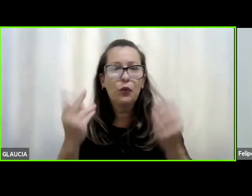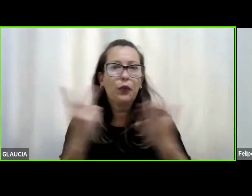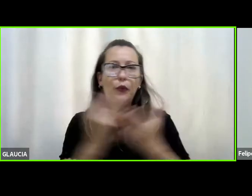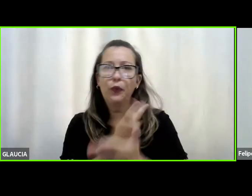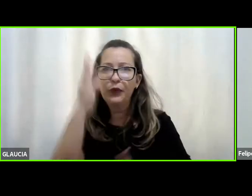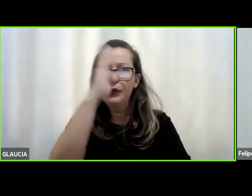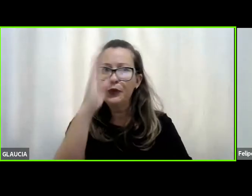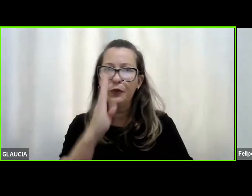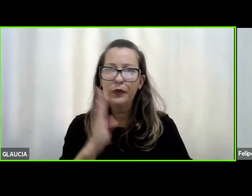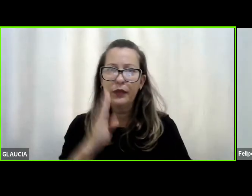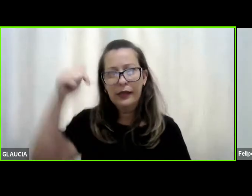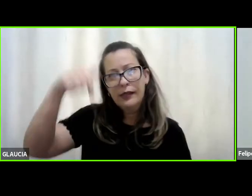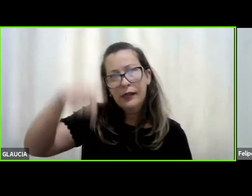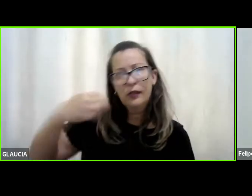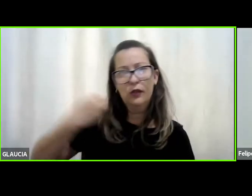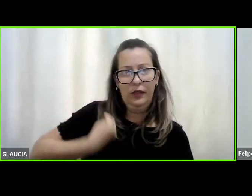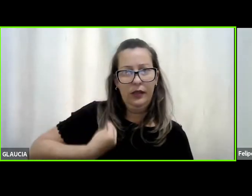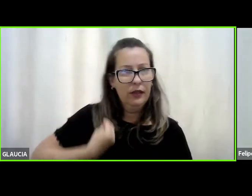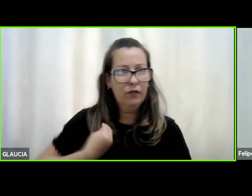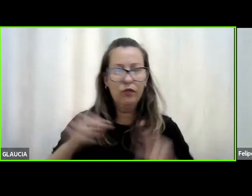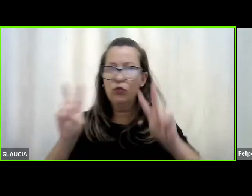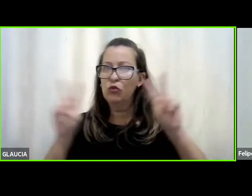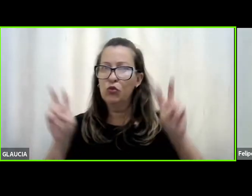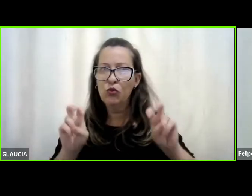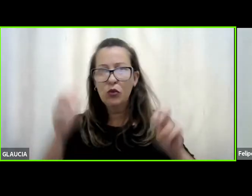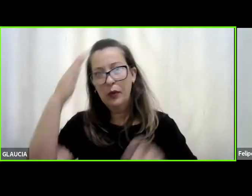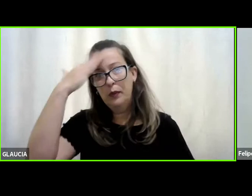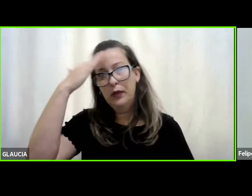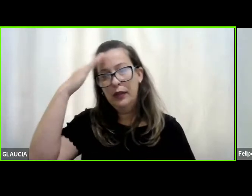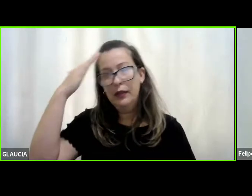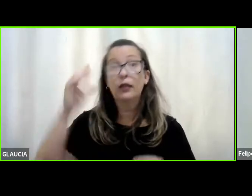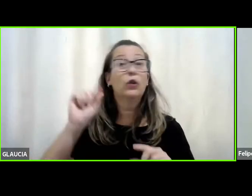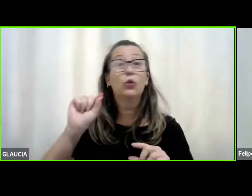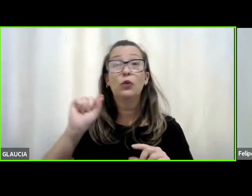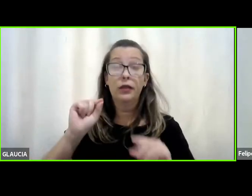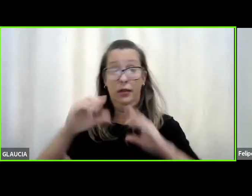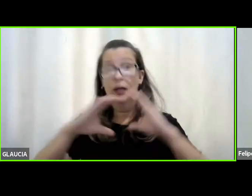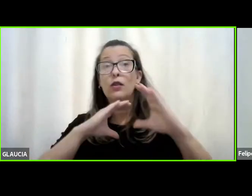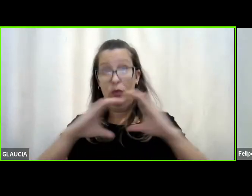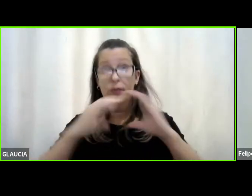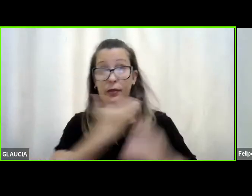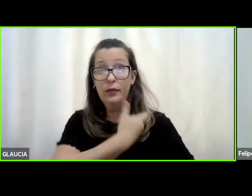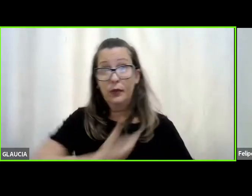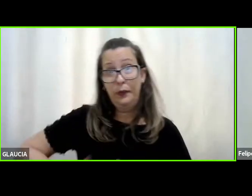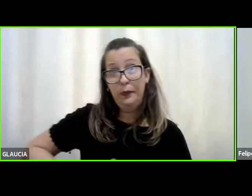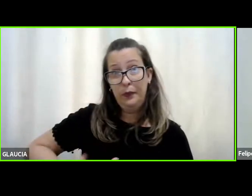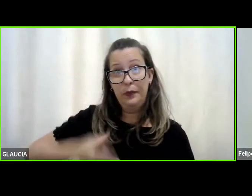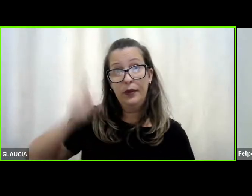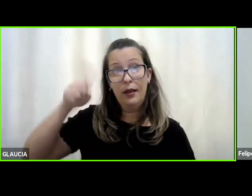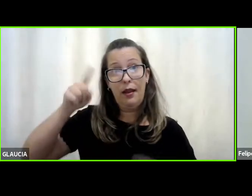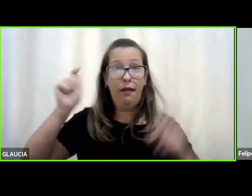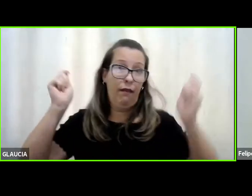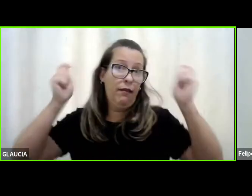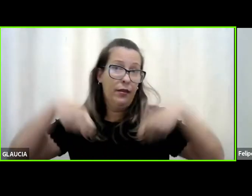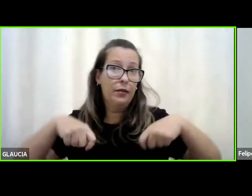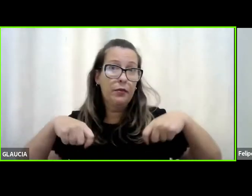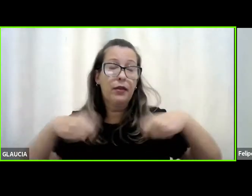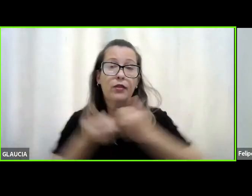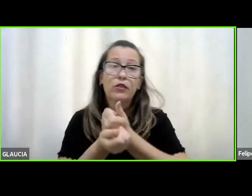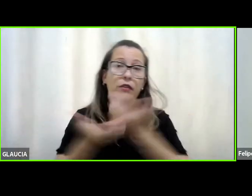vive em relação ao entendimento do quanto a comunicação pública ela é capaz de promover acesso a